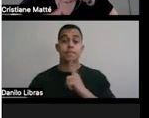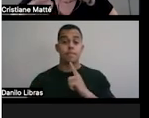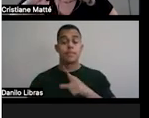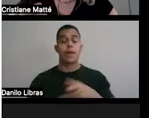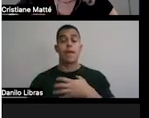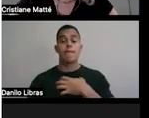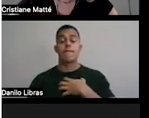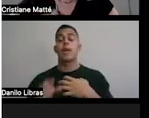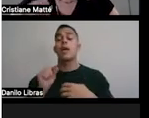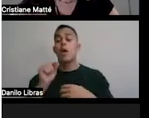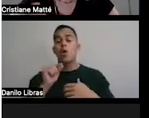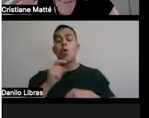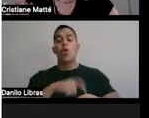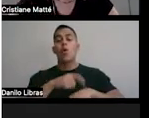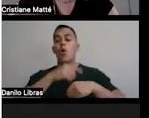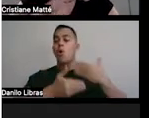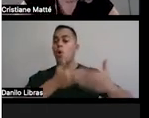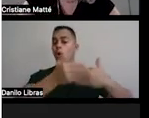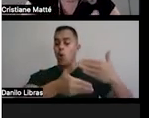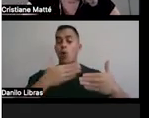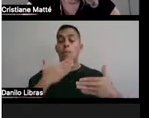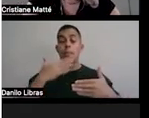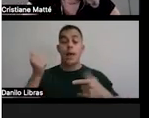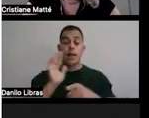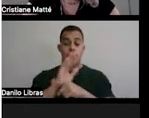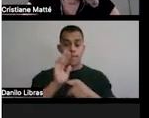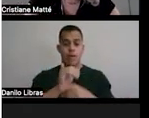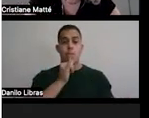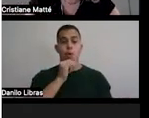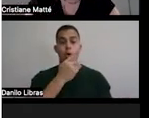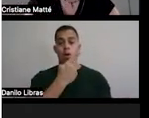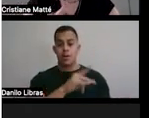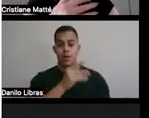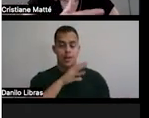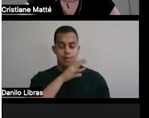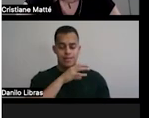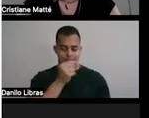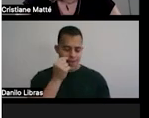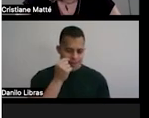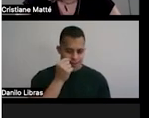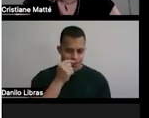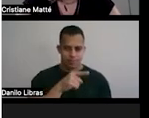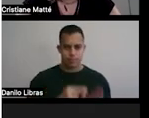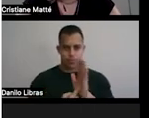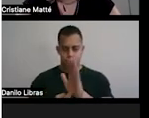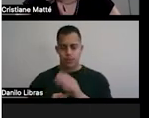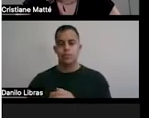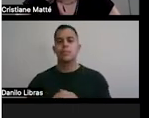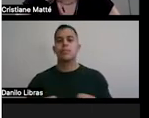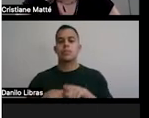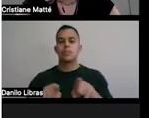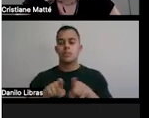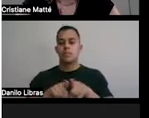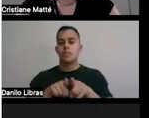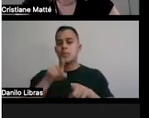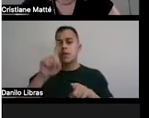efeito em longo prazo super benéfico nesses modelos animais que estão sendo apresentados aqui. Essa também é uma